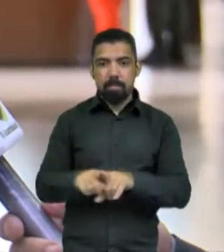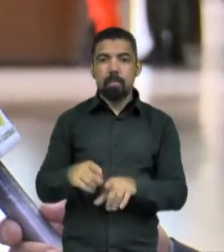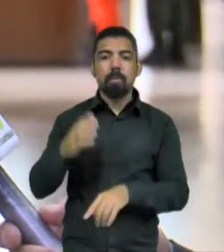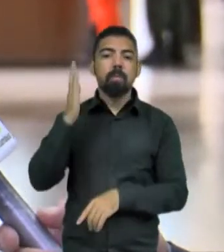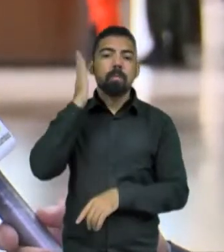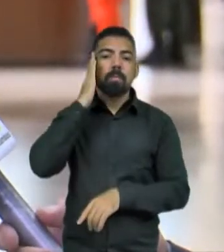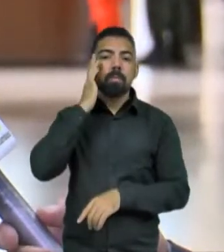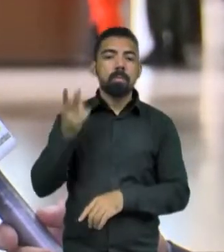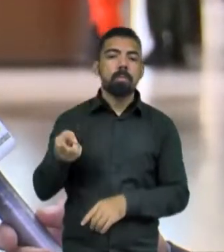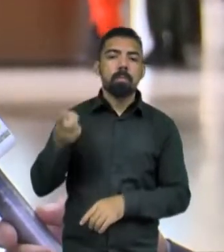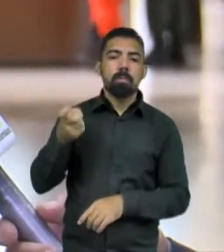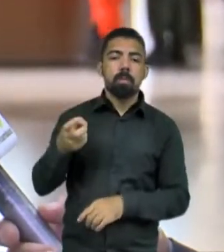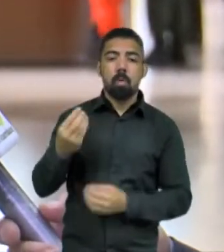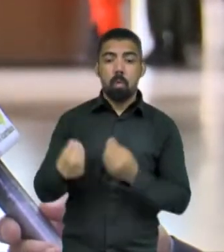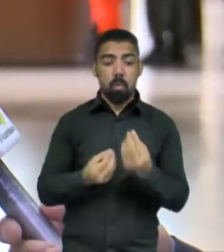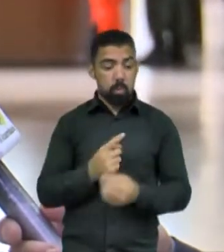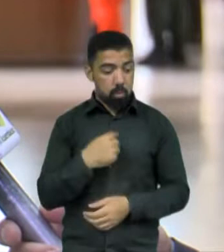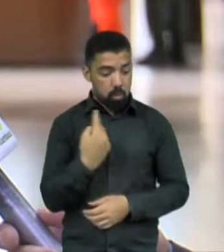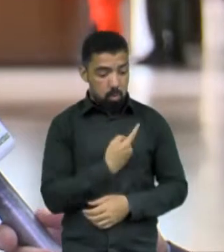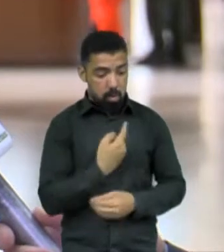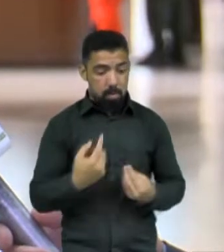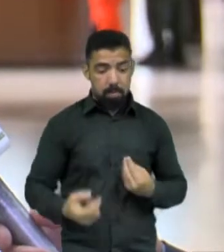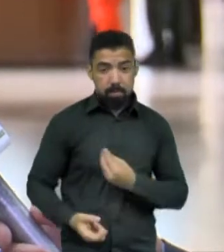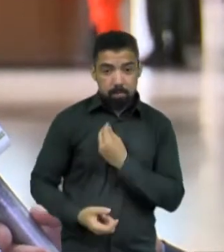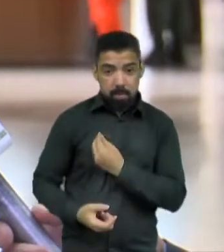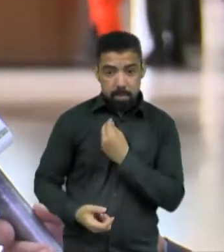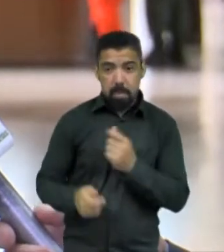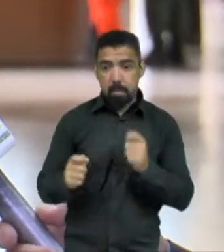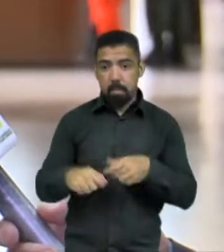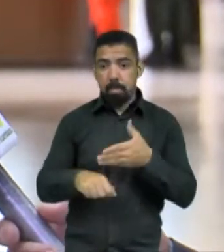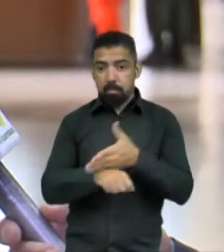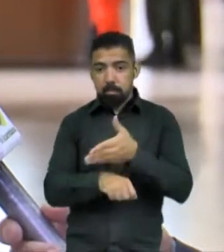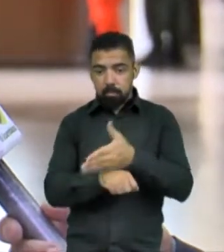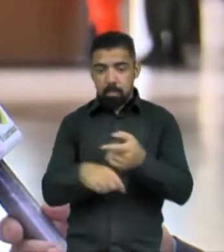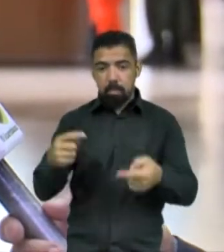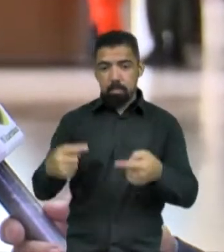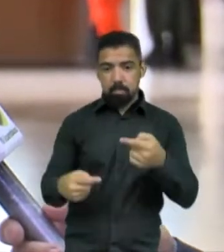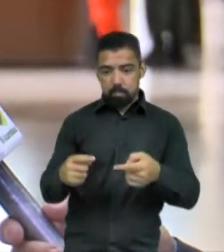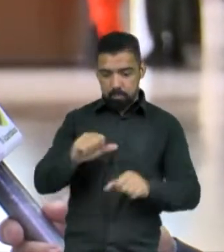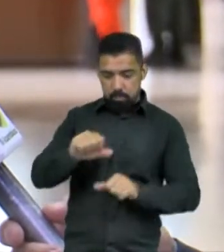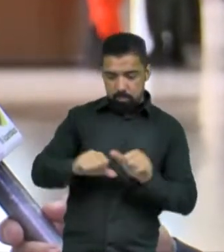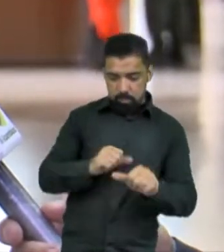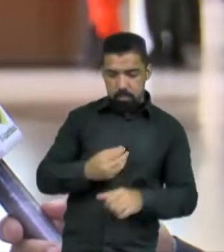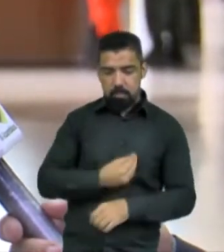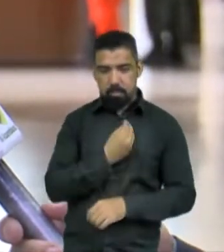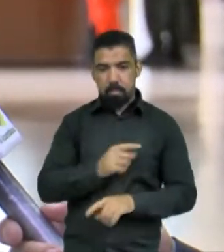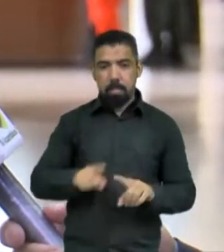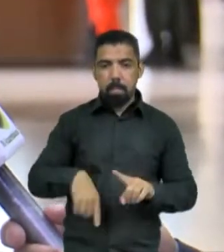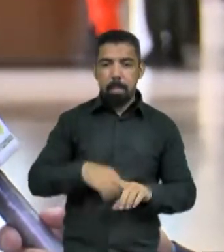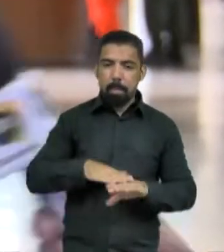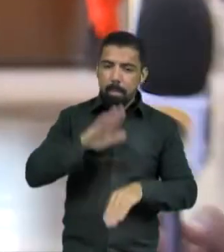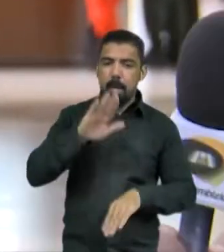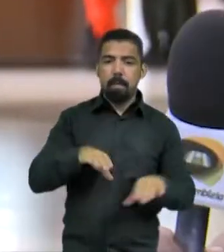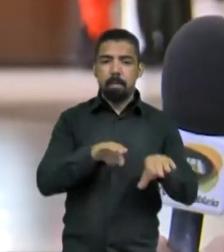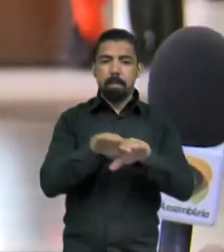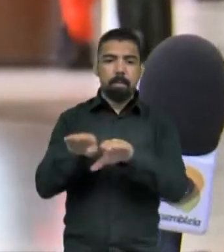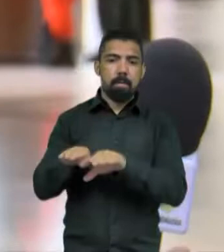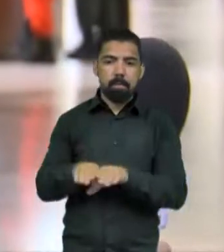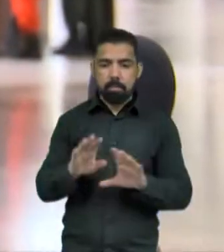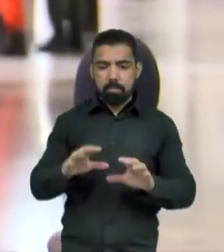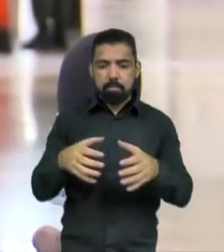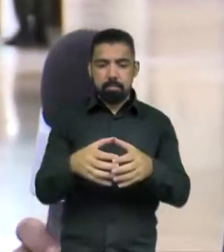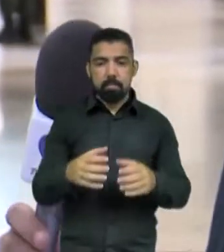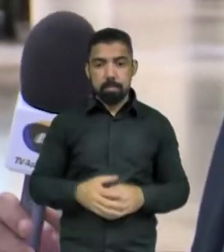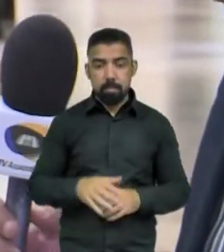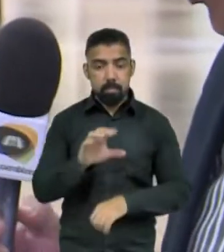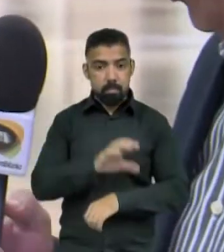como pode ser a nossa participação para de fato efetivar e transformar a nossa vida numa vida mais harmoniosa coletivamente. O curso vai ficar